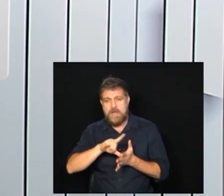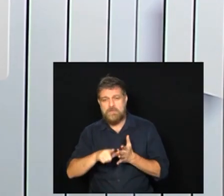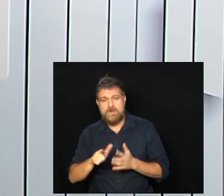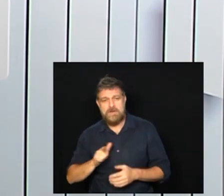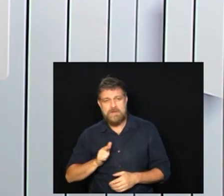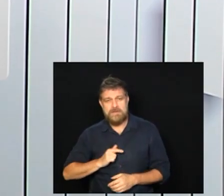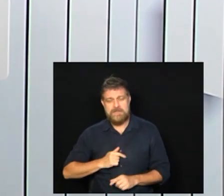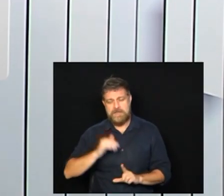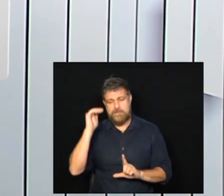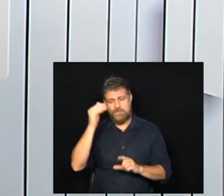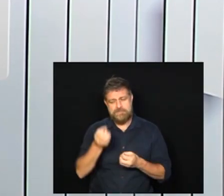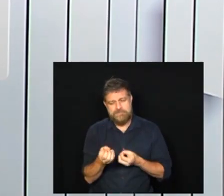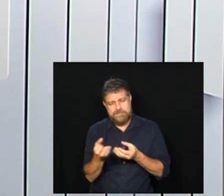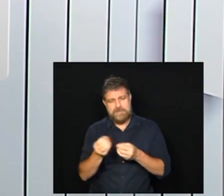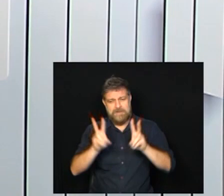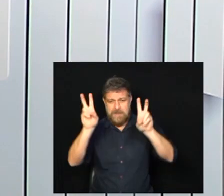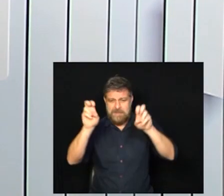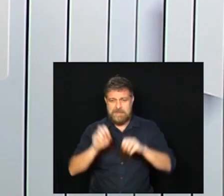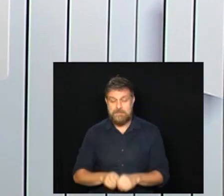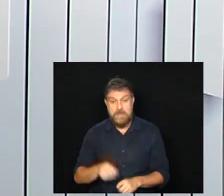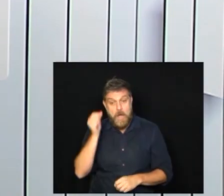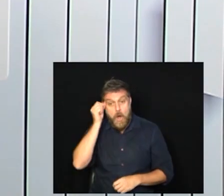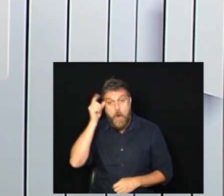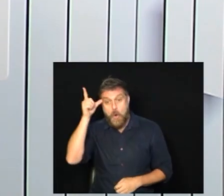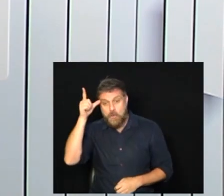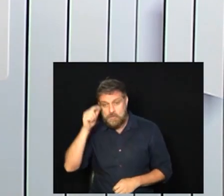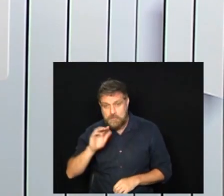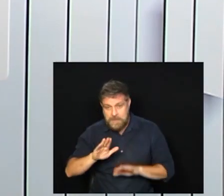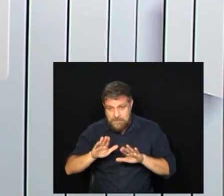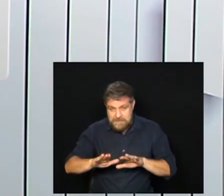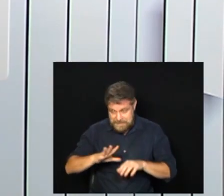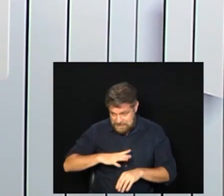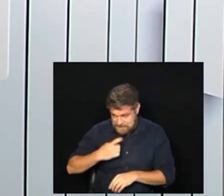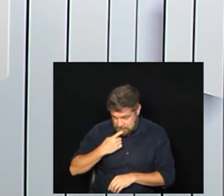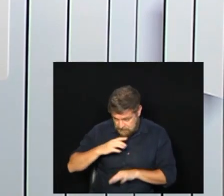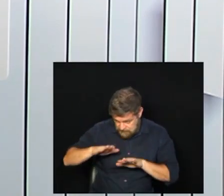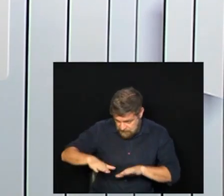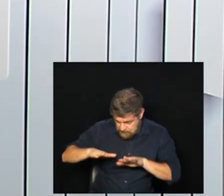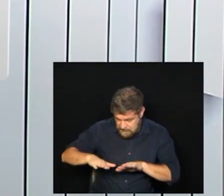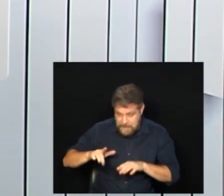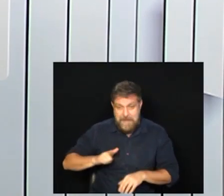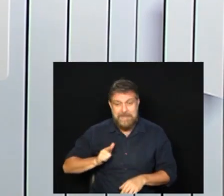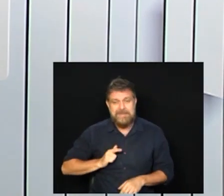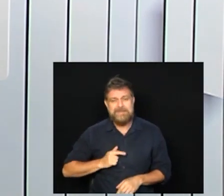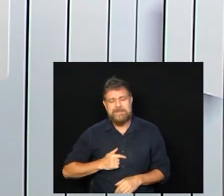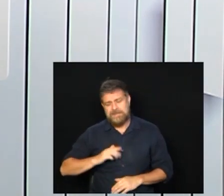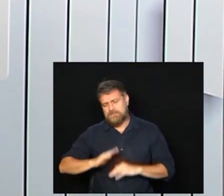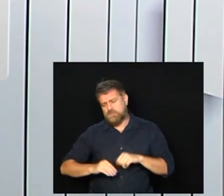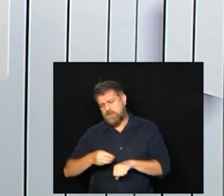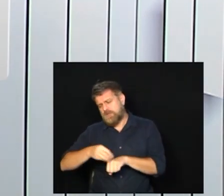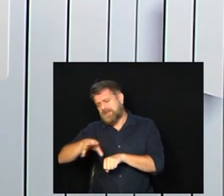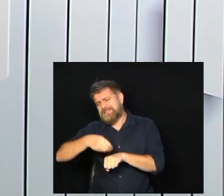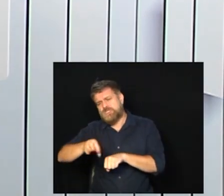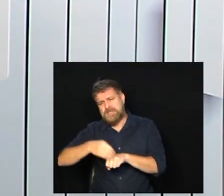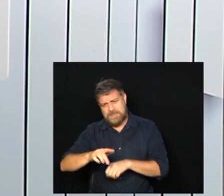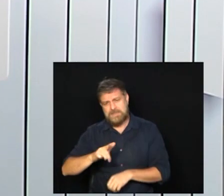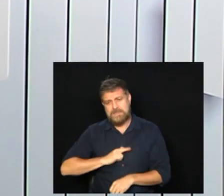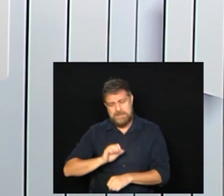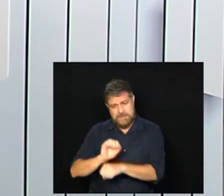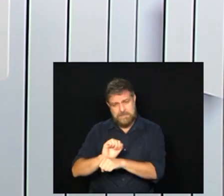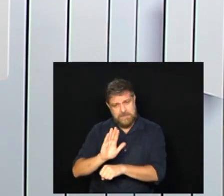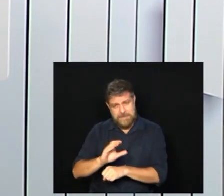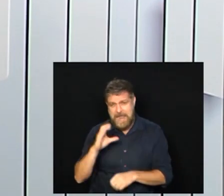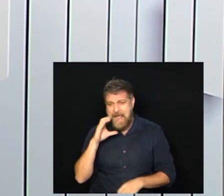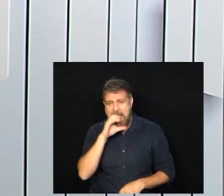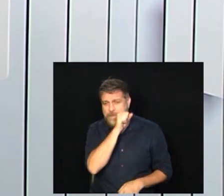volta tem muitos assuntos, tem agenda cultural, vai permanecer aqui na cidade de Campinas, então tem muitas dicas para você, não saia daí que o